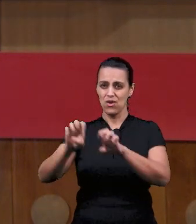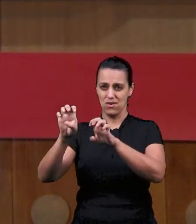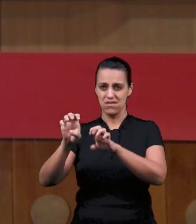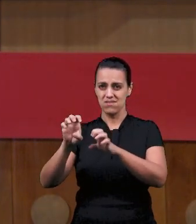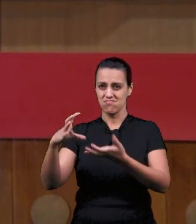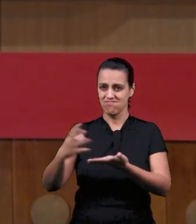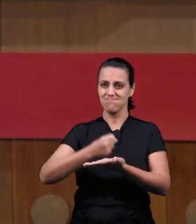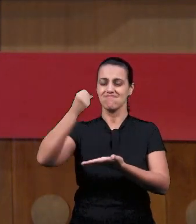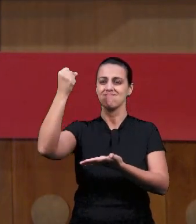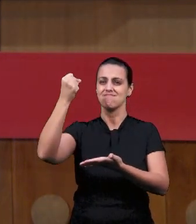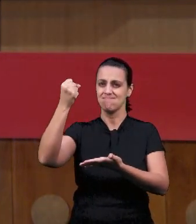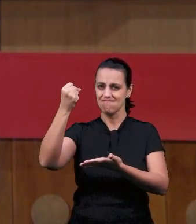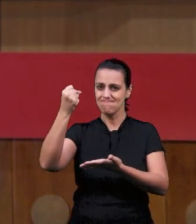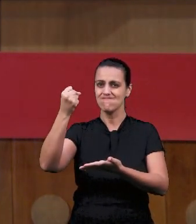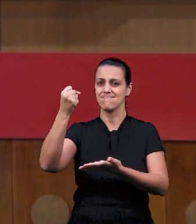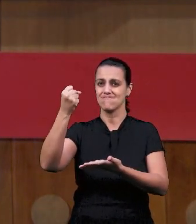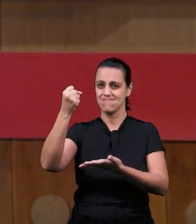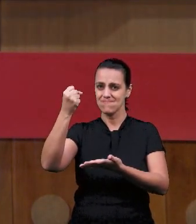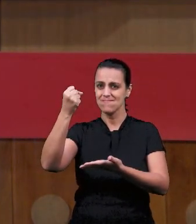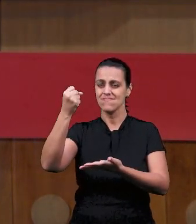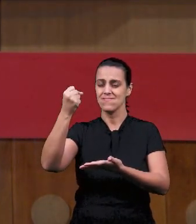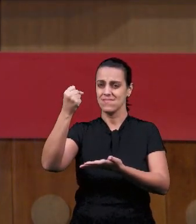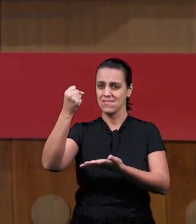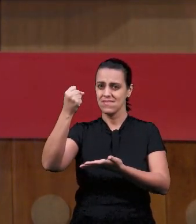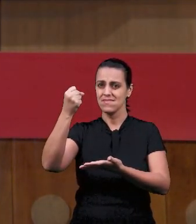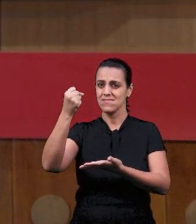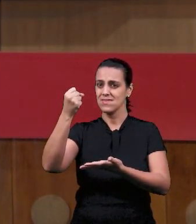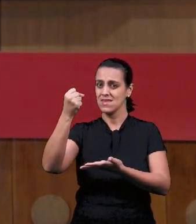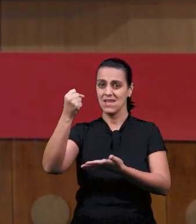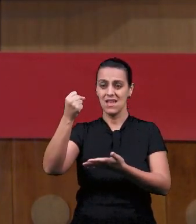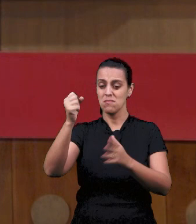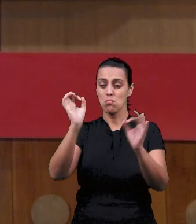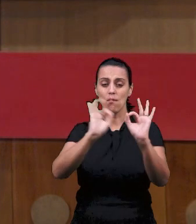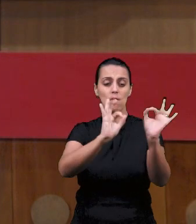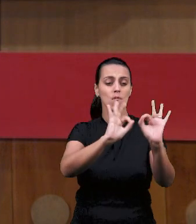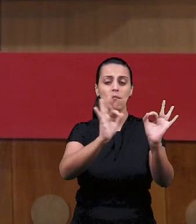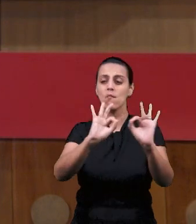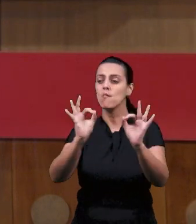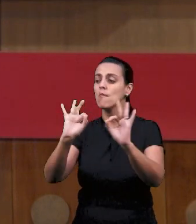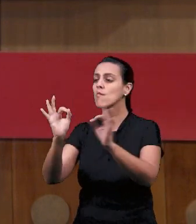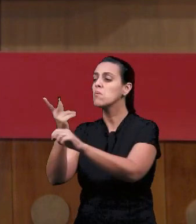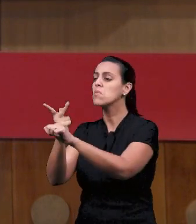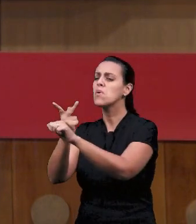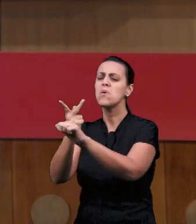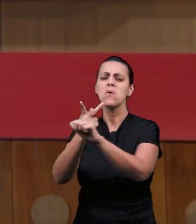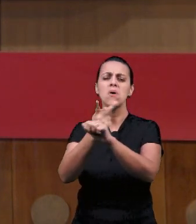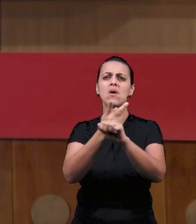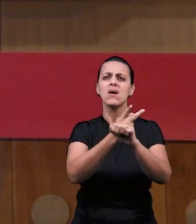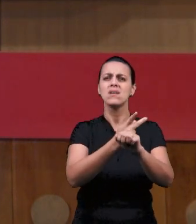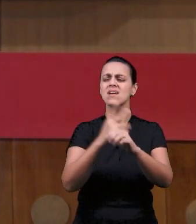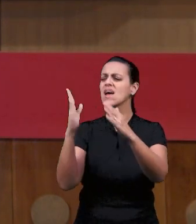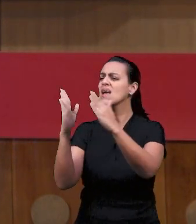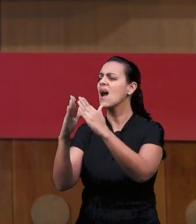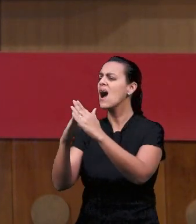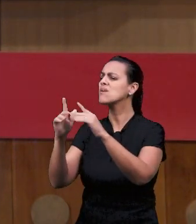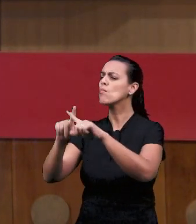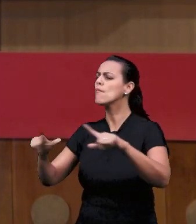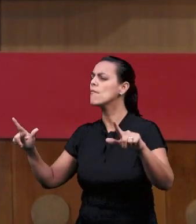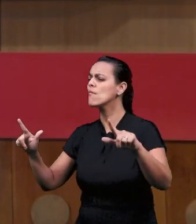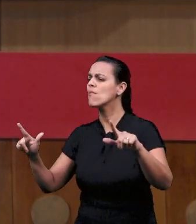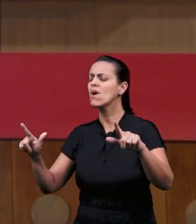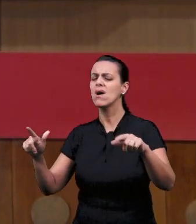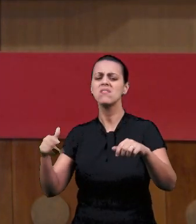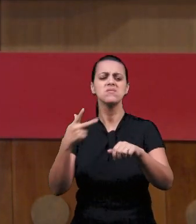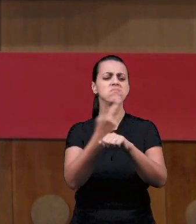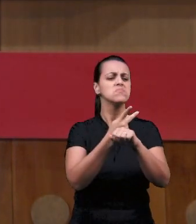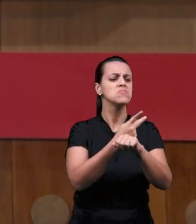mais encontrado. Ou seja, ele não foi mais achado, ou seja, foram na casa de Enoque, não acharam Enoque, foram na casa